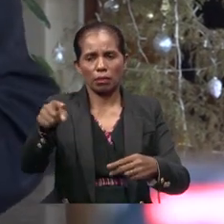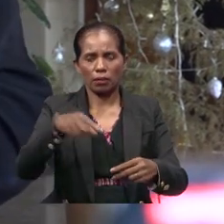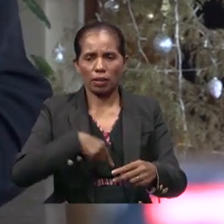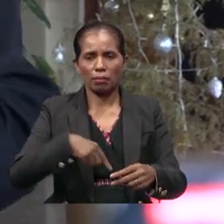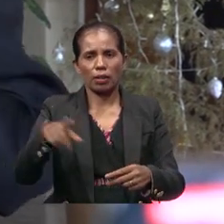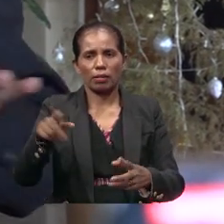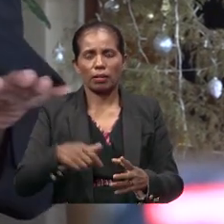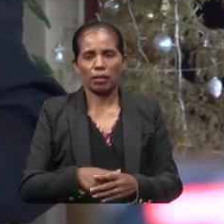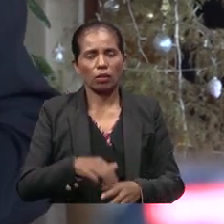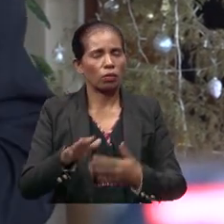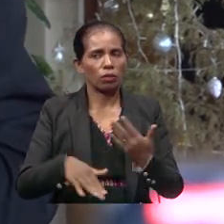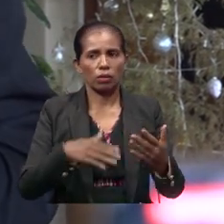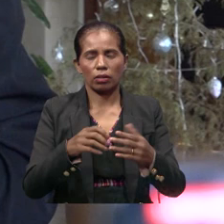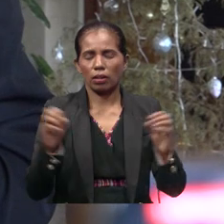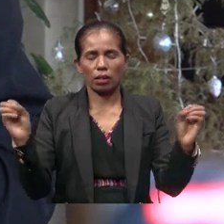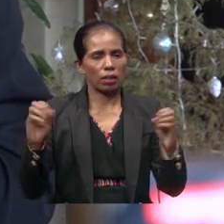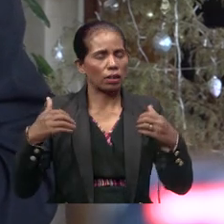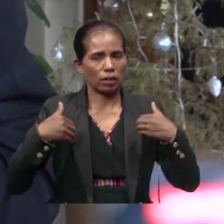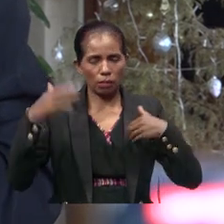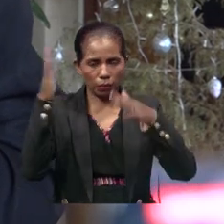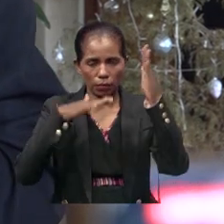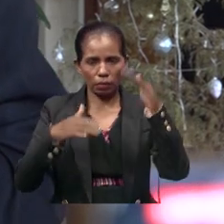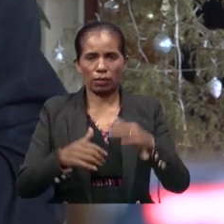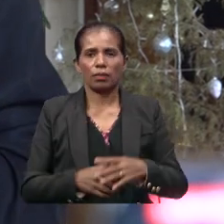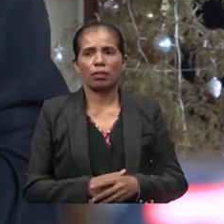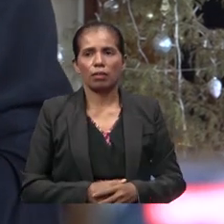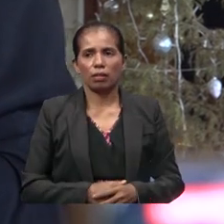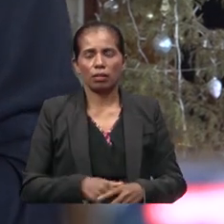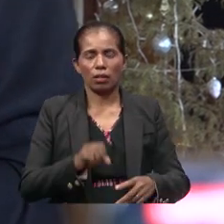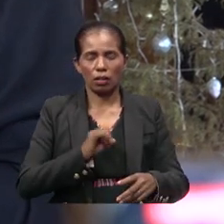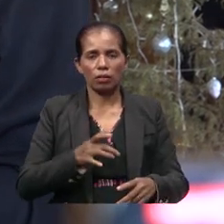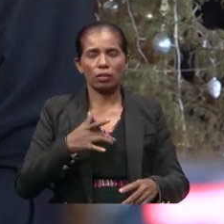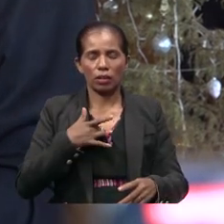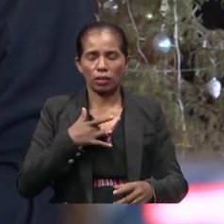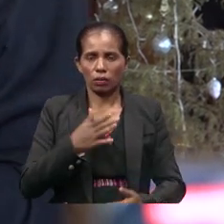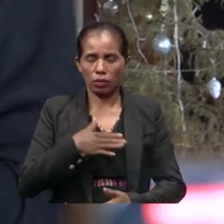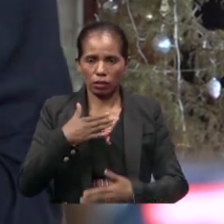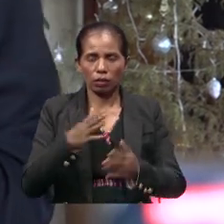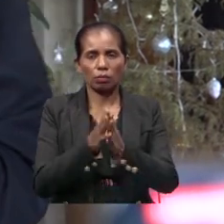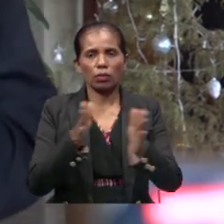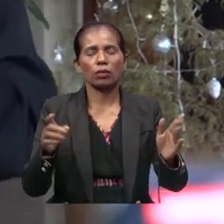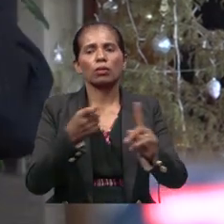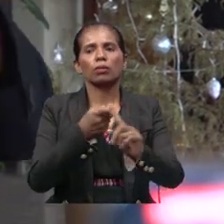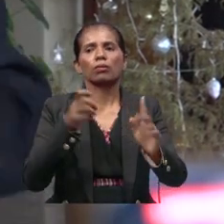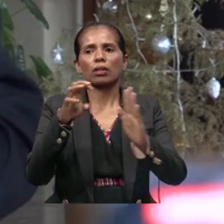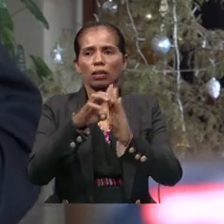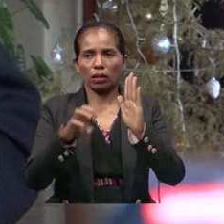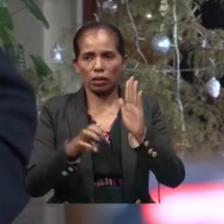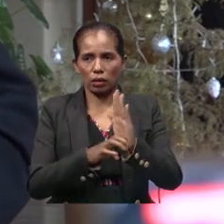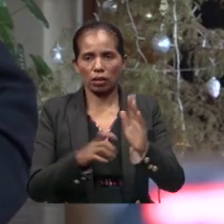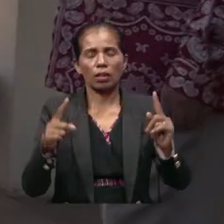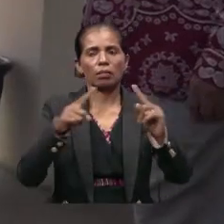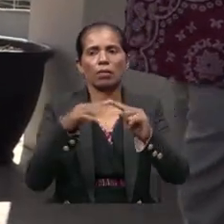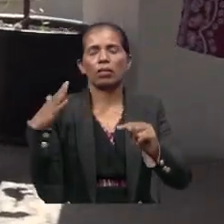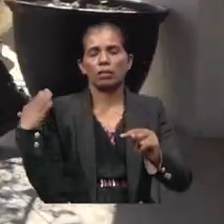tama sai, batida lá acontece. E de nem cá, a preço bota que teve suscitado para jovens ir